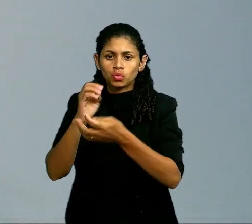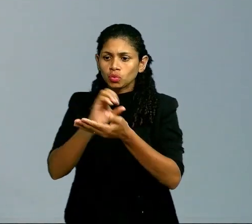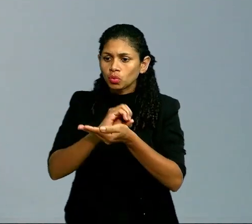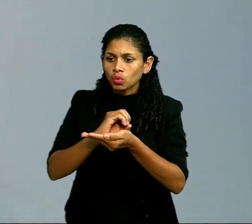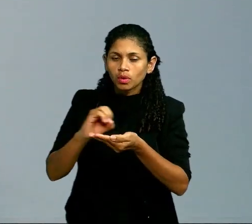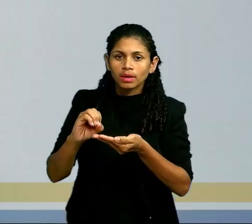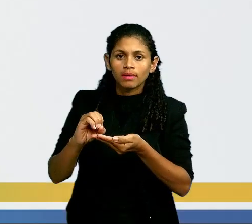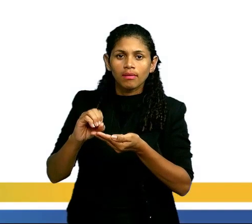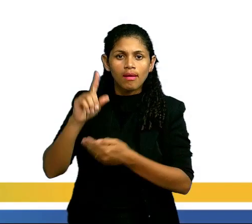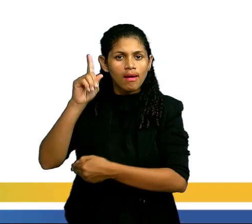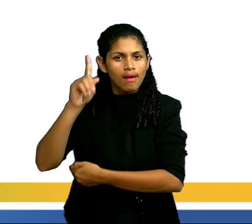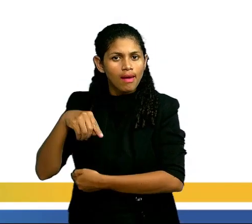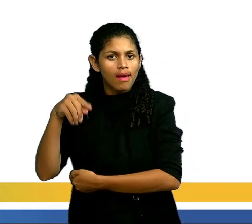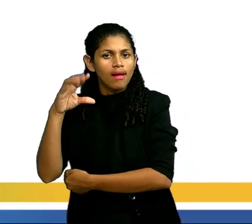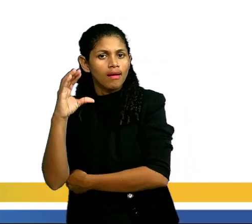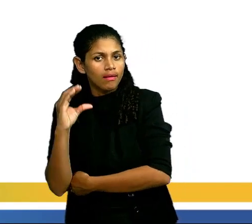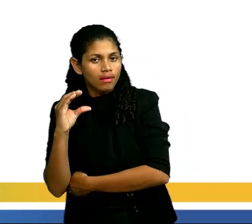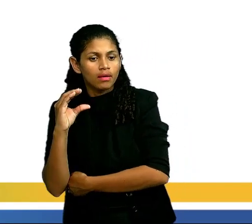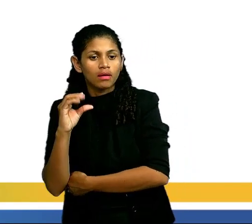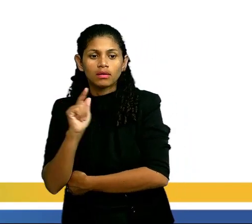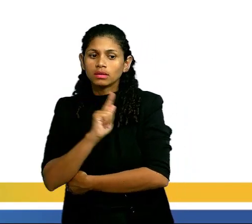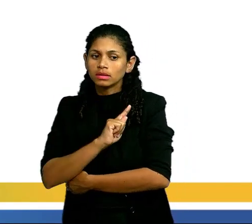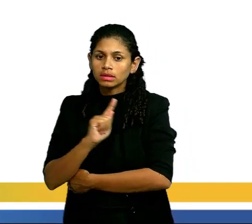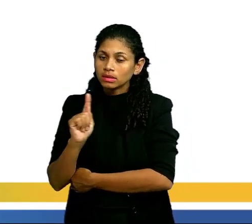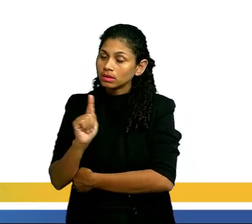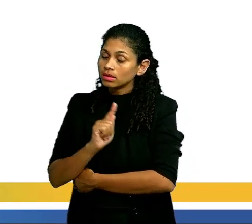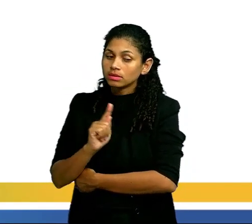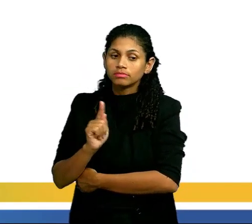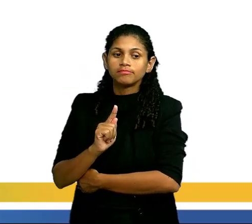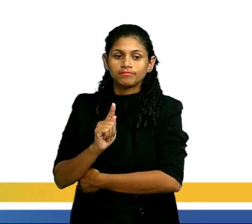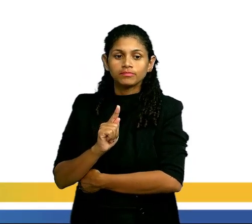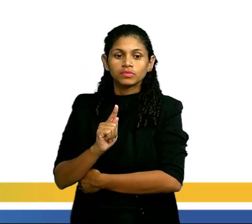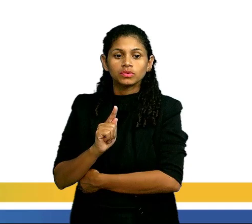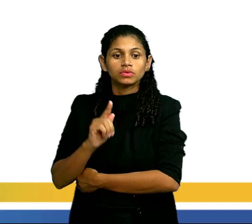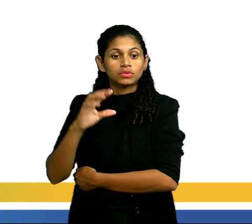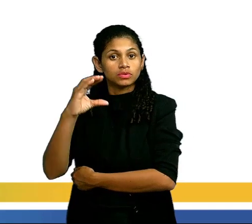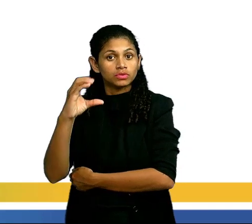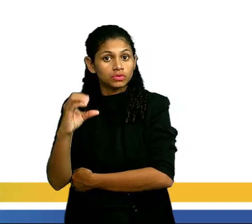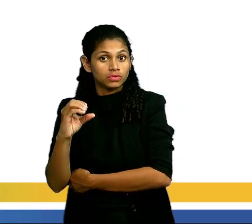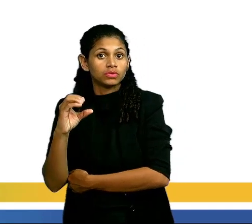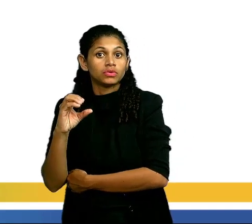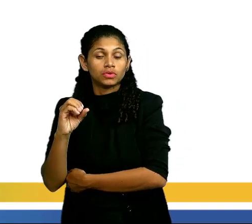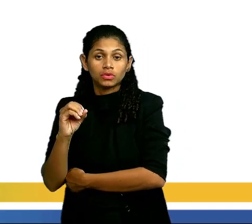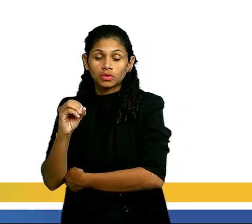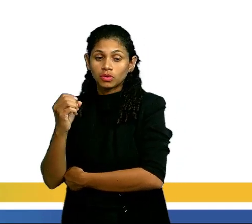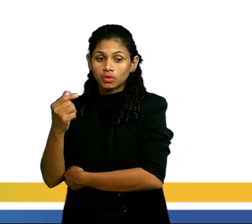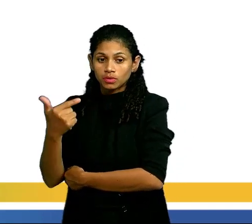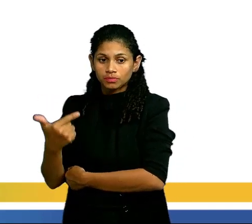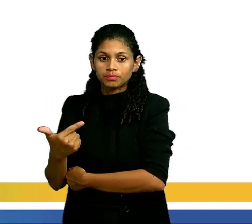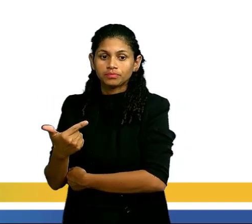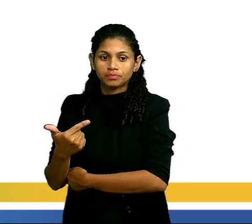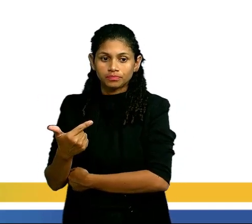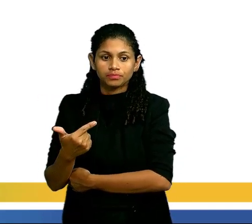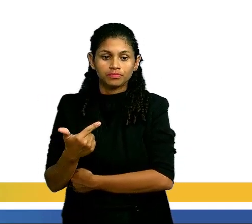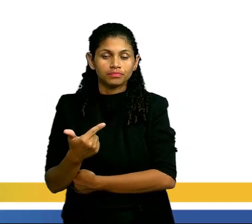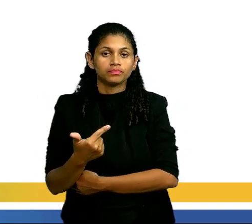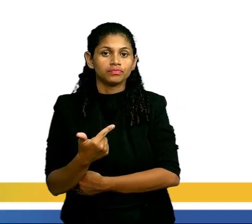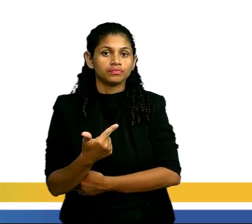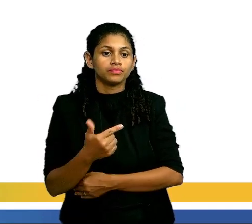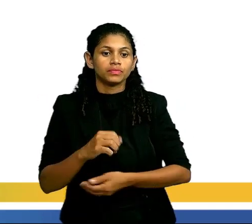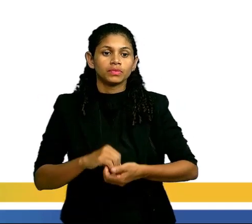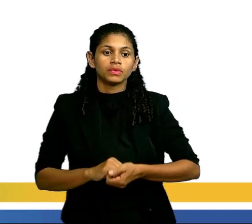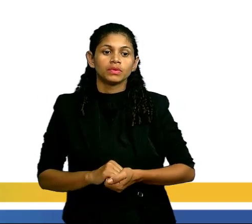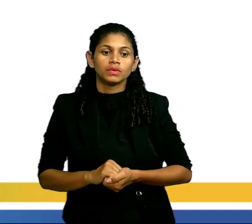citar alguns exemplos aí na tela. Olha só, o gás carbônico, que é o CO2, ele tem carbono, mas é um composto inorgânico, ele é um